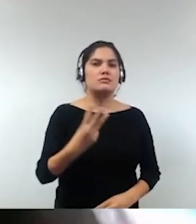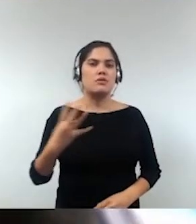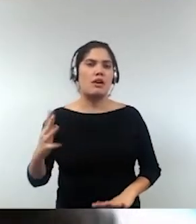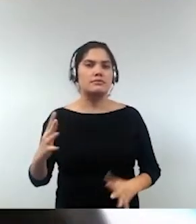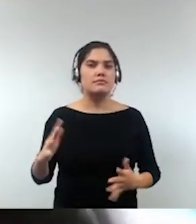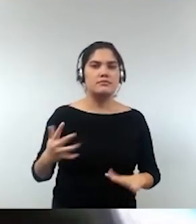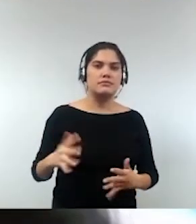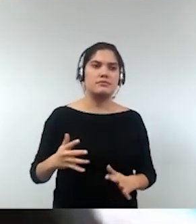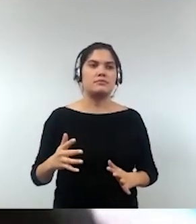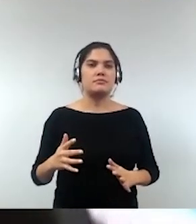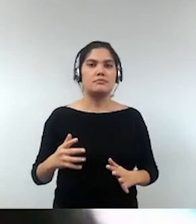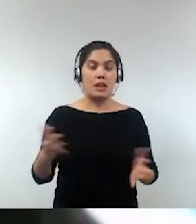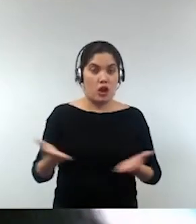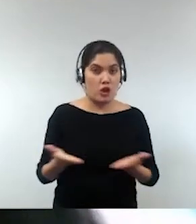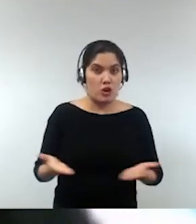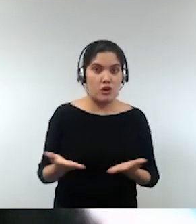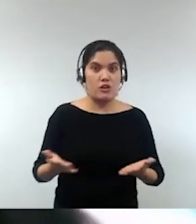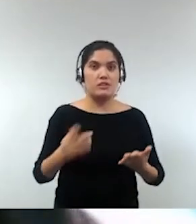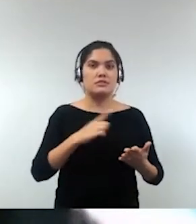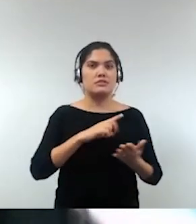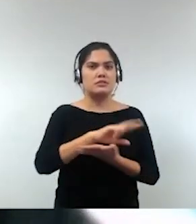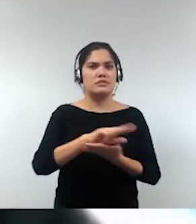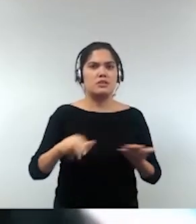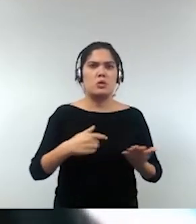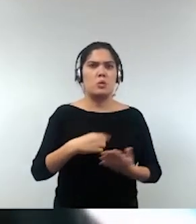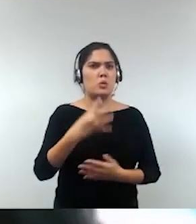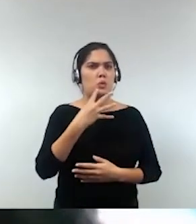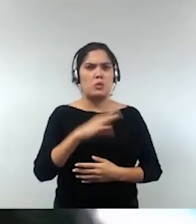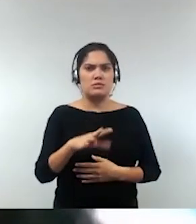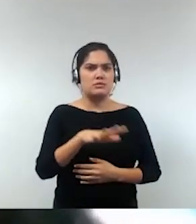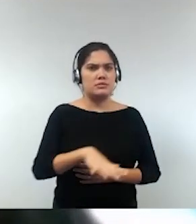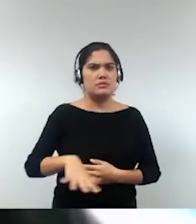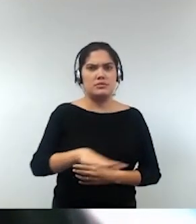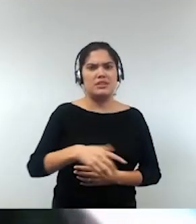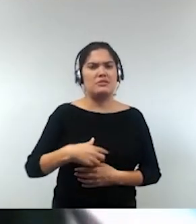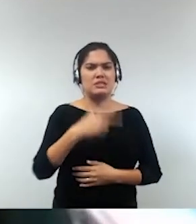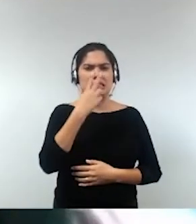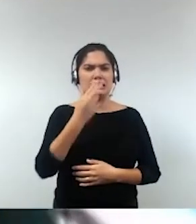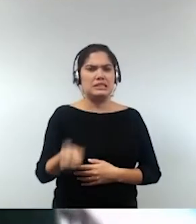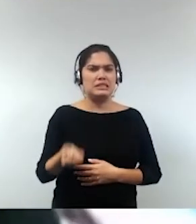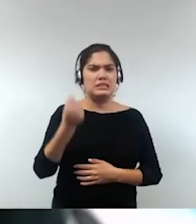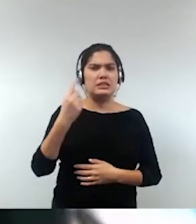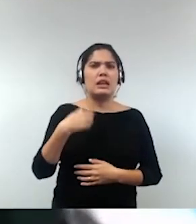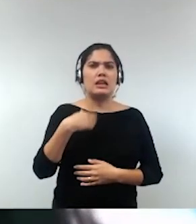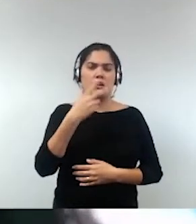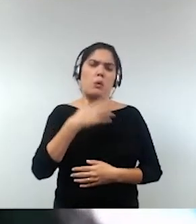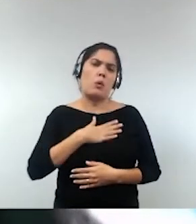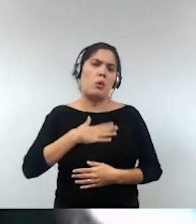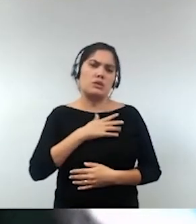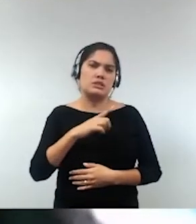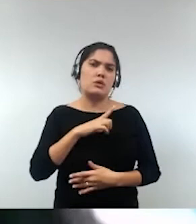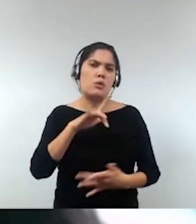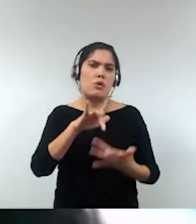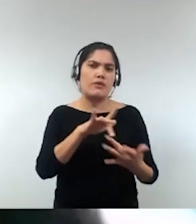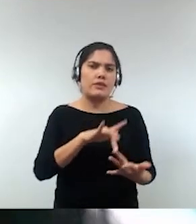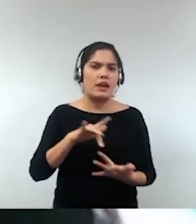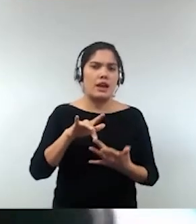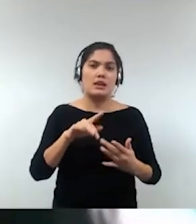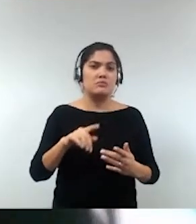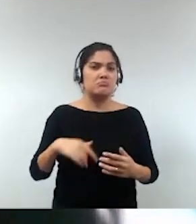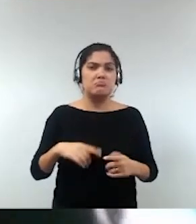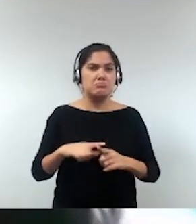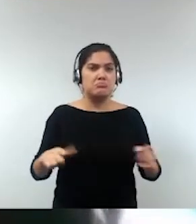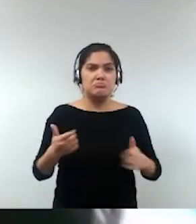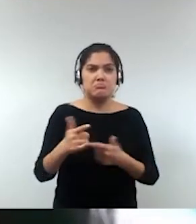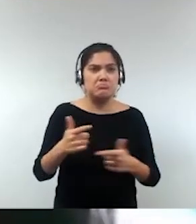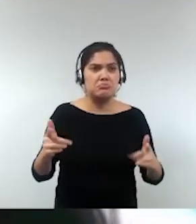vou fechar um quarto agora, casos em que eu não conhecia as partes. Eu achei muito esquisito isso. Eu gosto de ter o contato, né, o físico, e não tive contato com